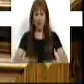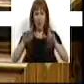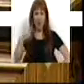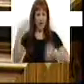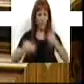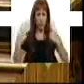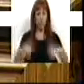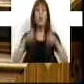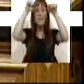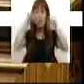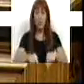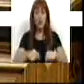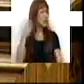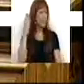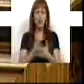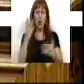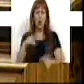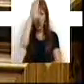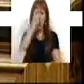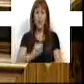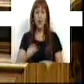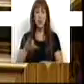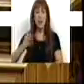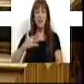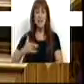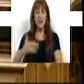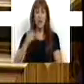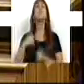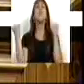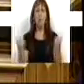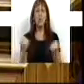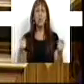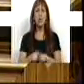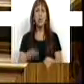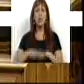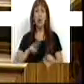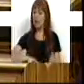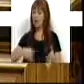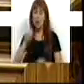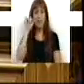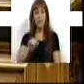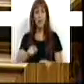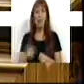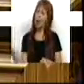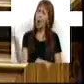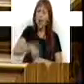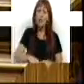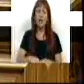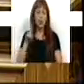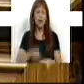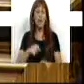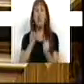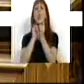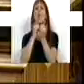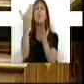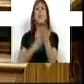dos tribunais. Foi isto e só isto que o governo PSD-CDS conseguiu com a sua reforma. Foi o regresso à era do